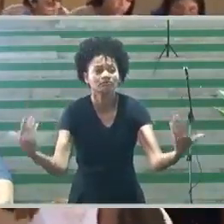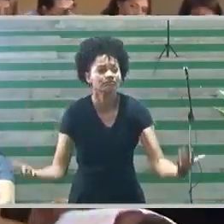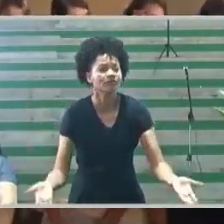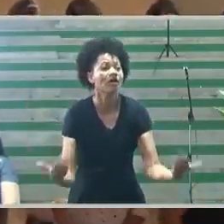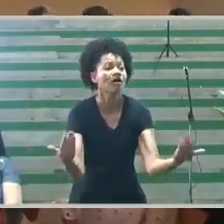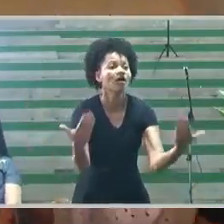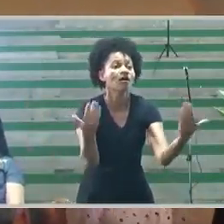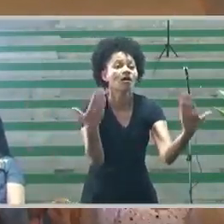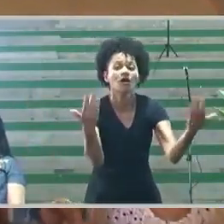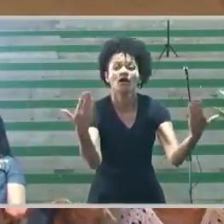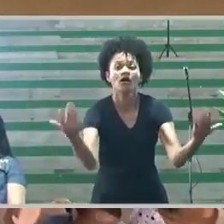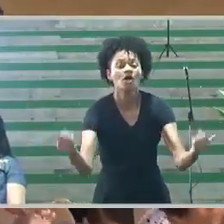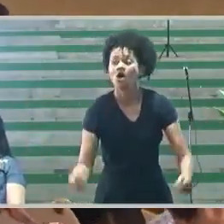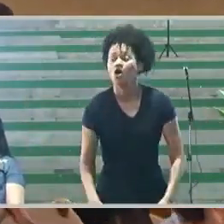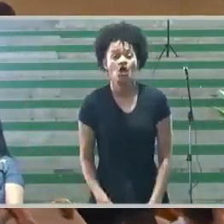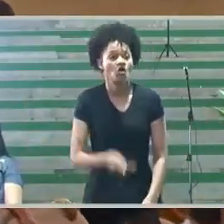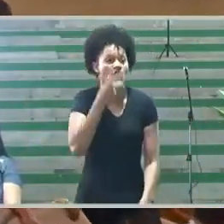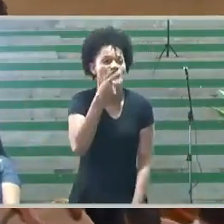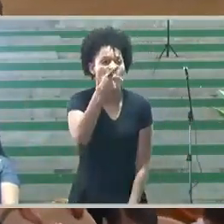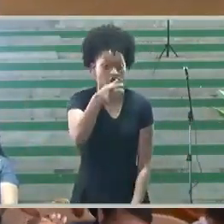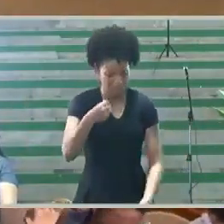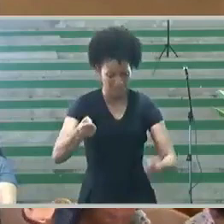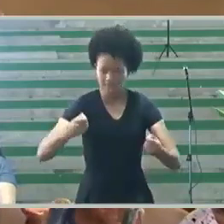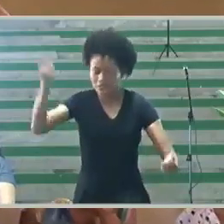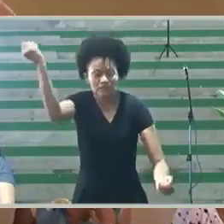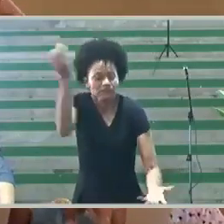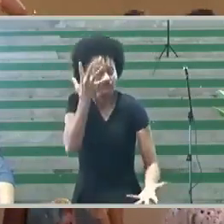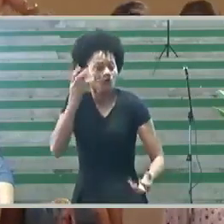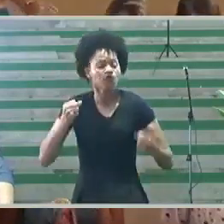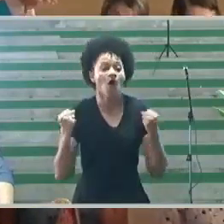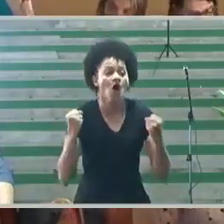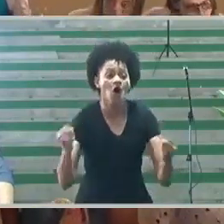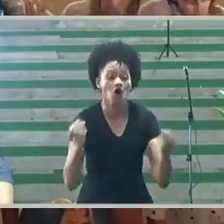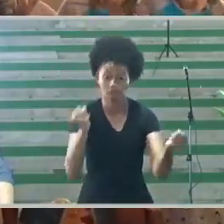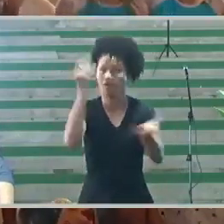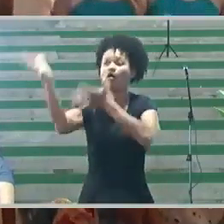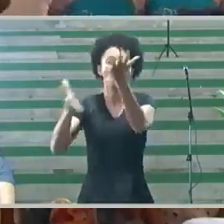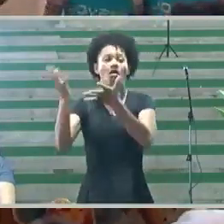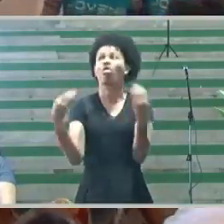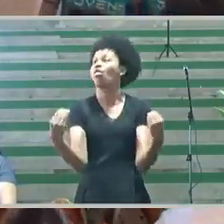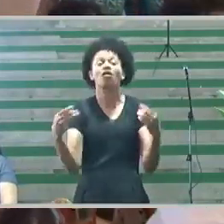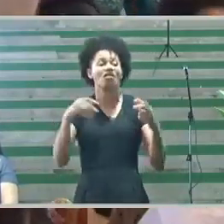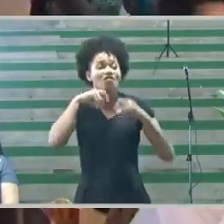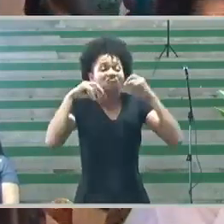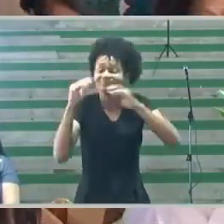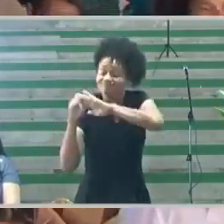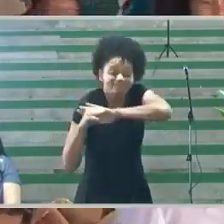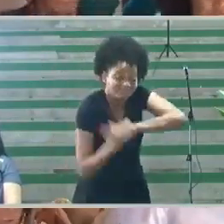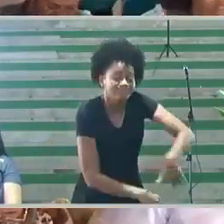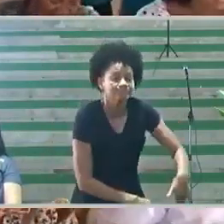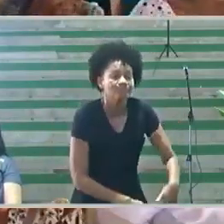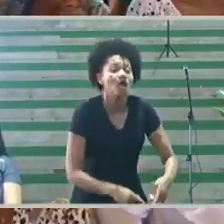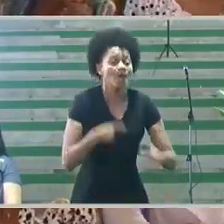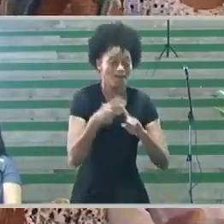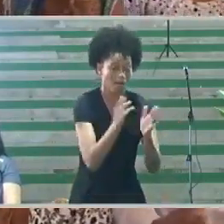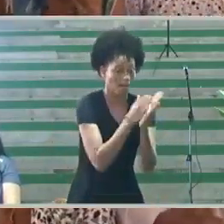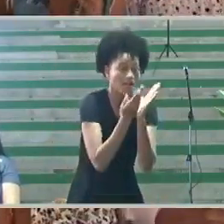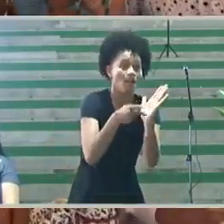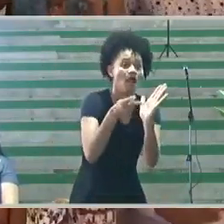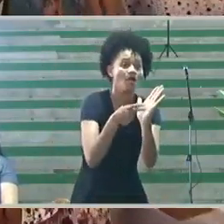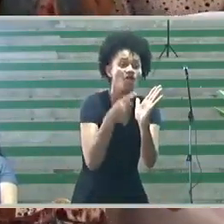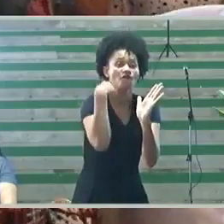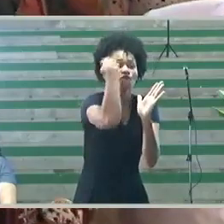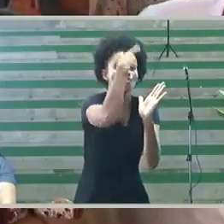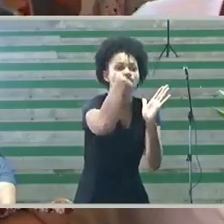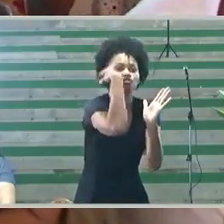Eu vou dizer uma coisa para você adorar com mais graça. A Bíblia diz que 24